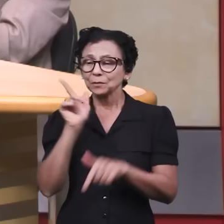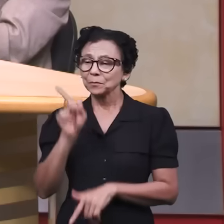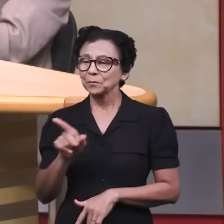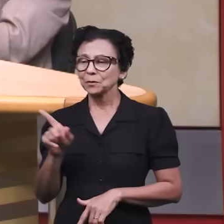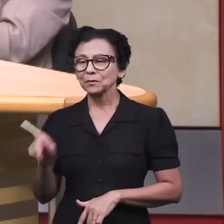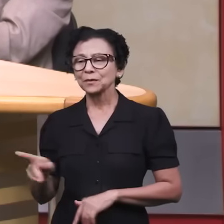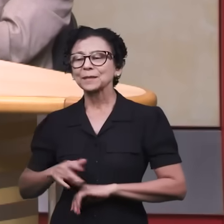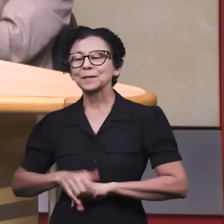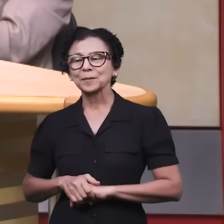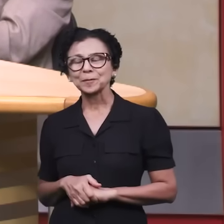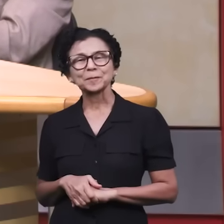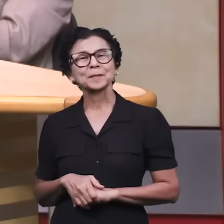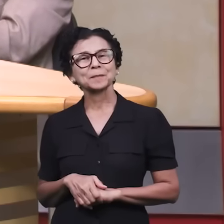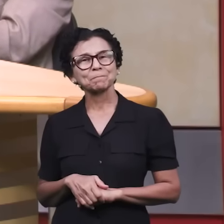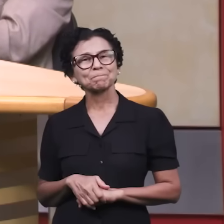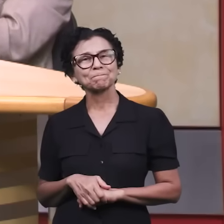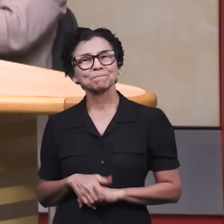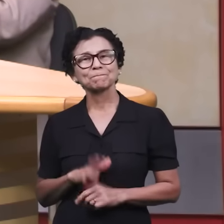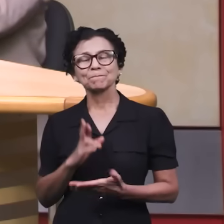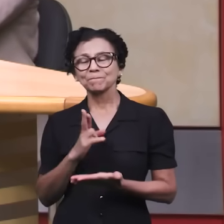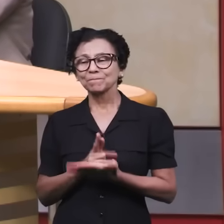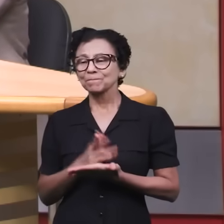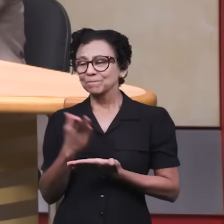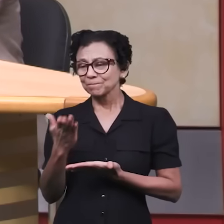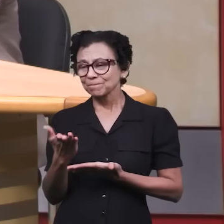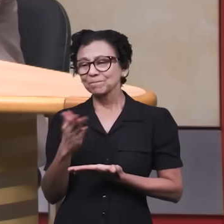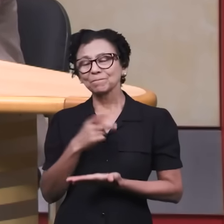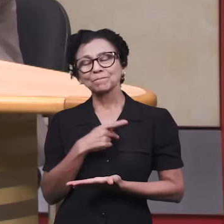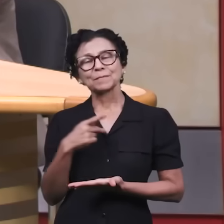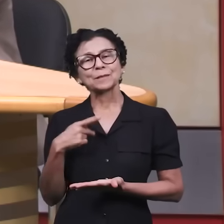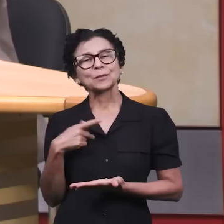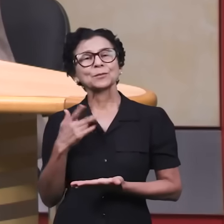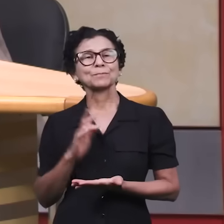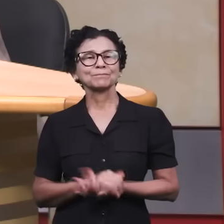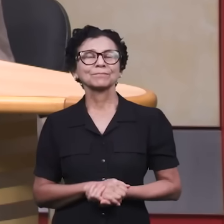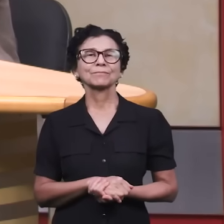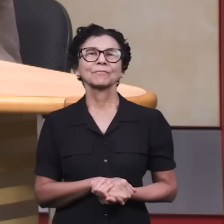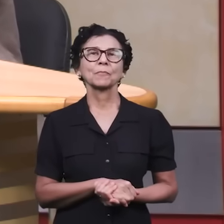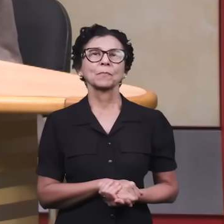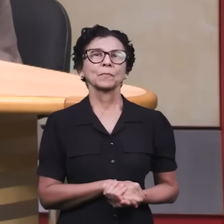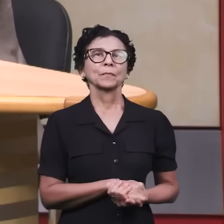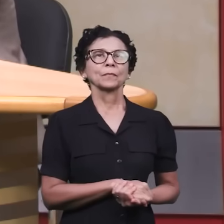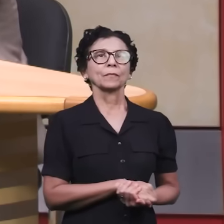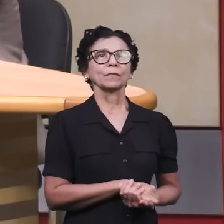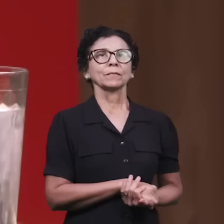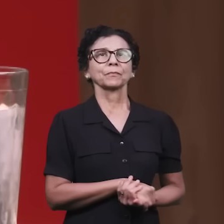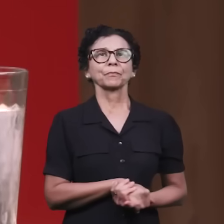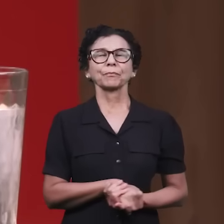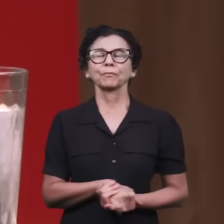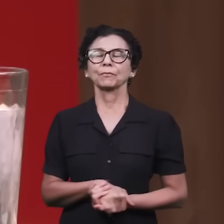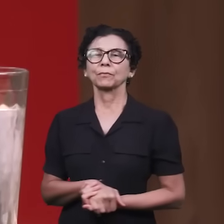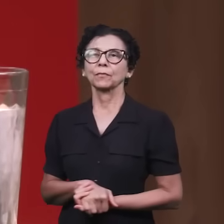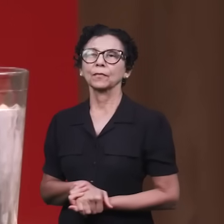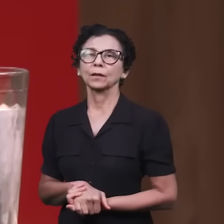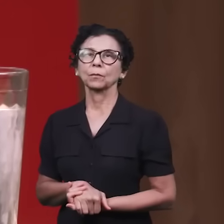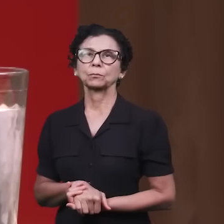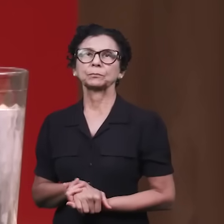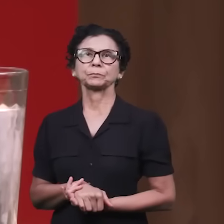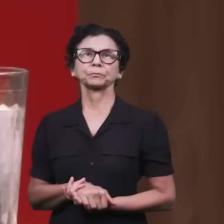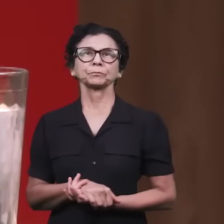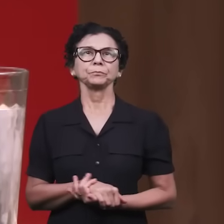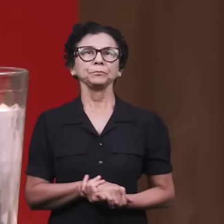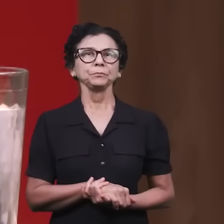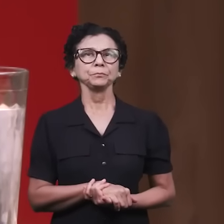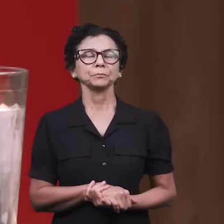professora resultou agora num pastor. Então eu presenciei aquilo. Gilson, olha, isso, irmãos que vocês estão assistindo,